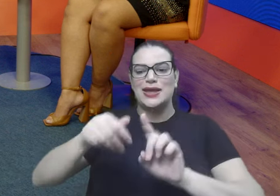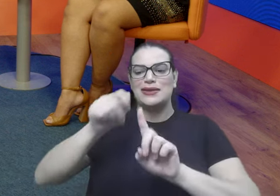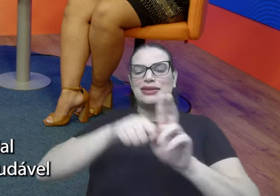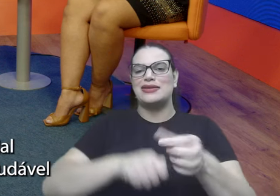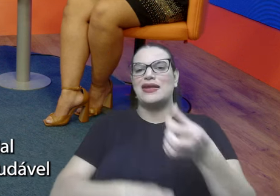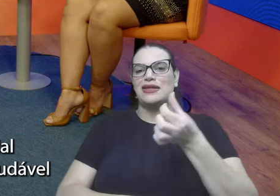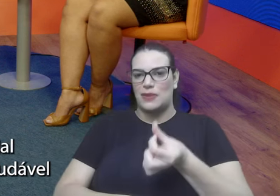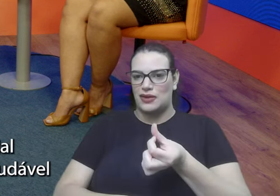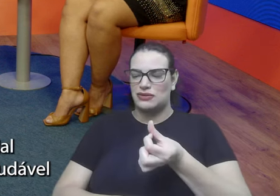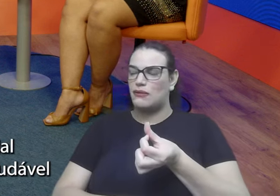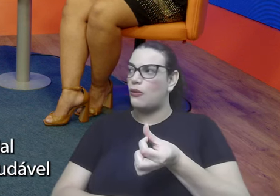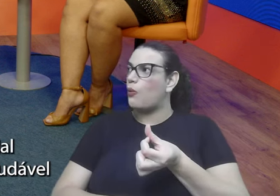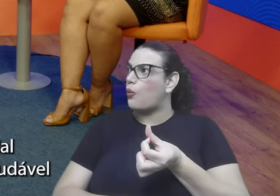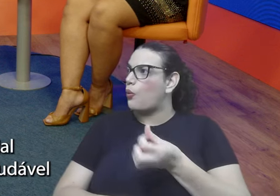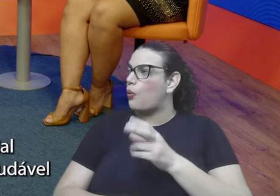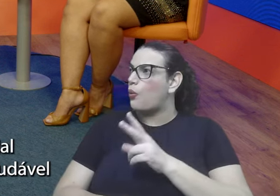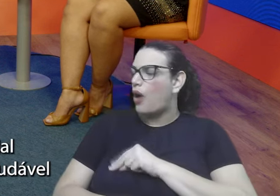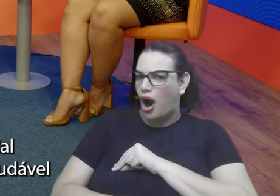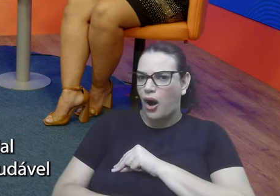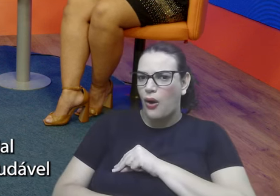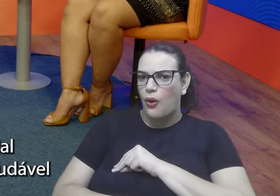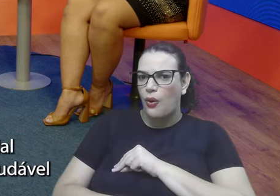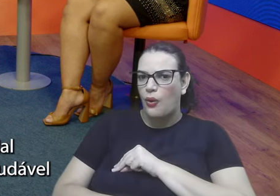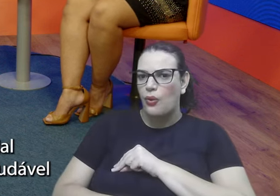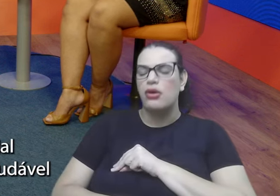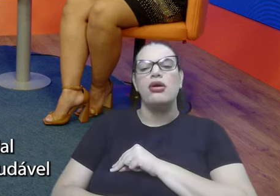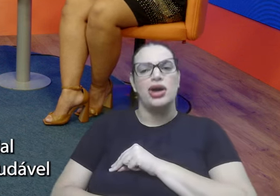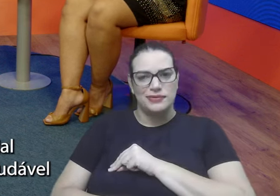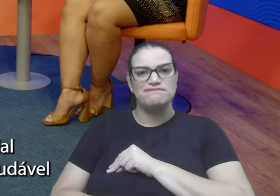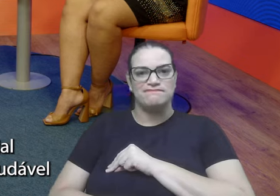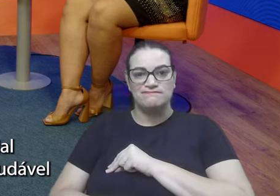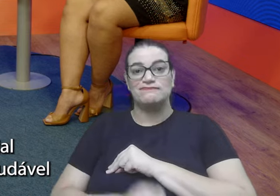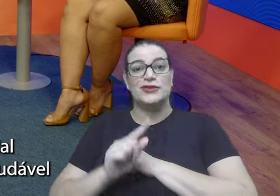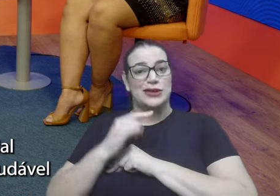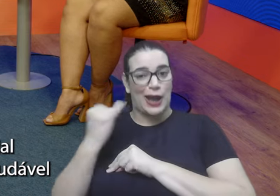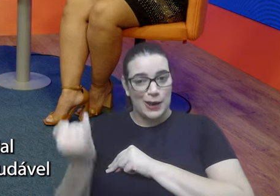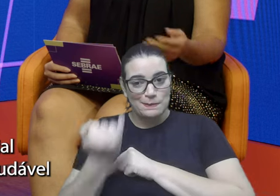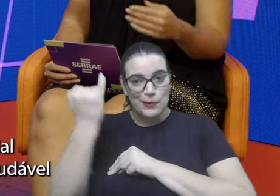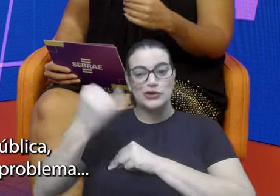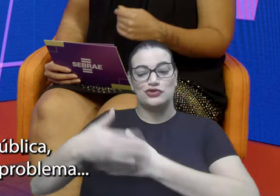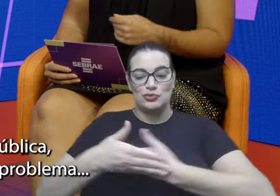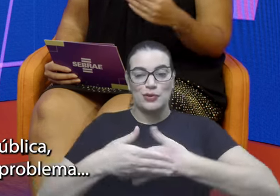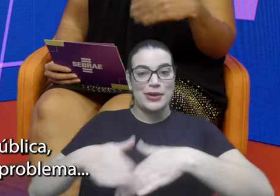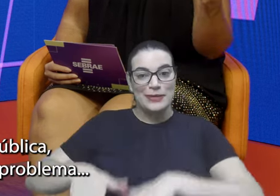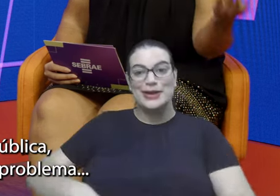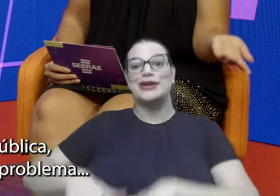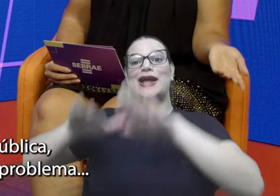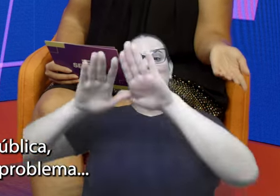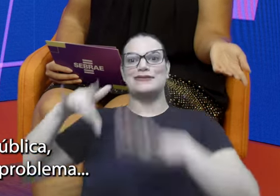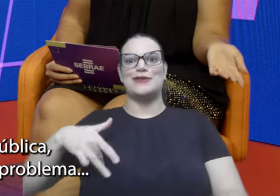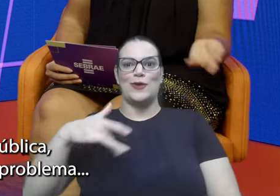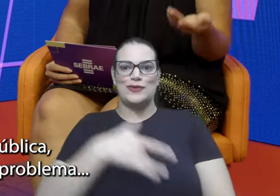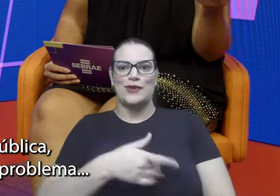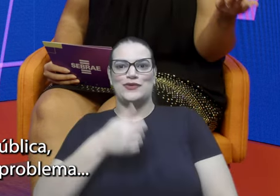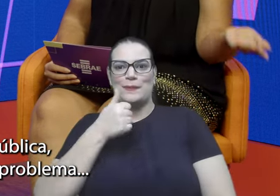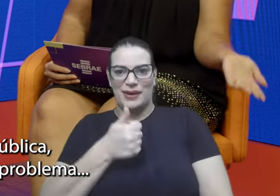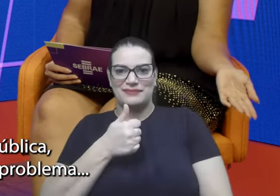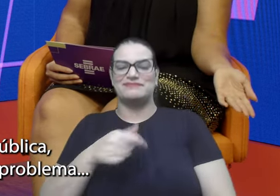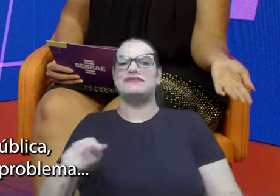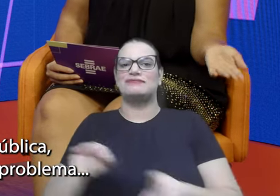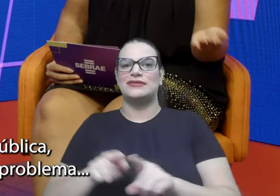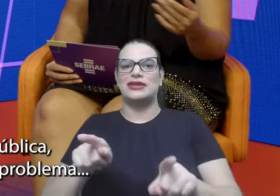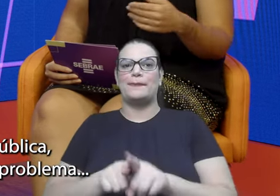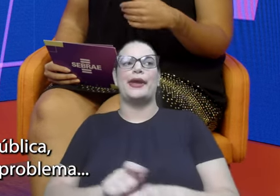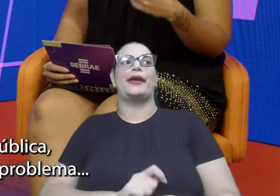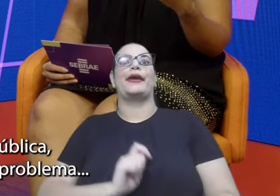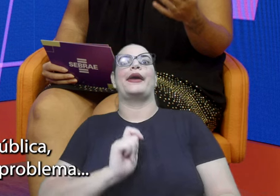estudo é e pensar que isso é essencial para que essa criança cresça saudável e não onere também a saúde pública